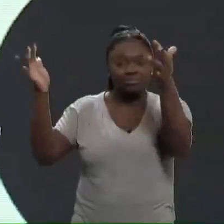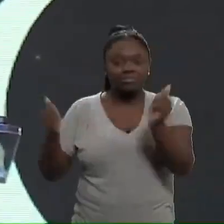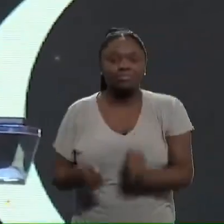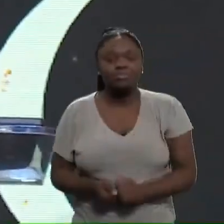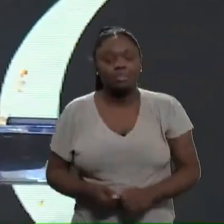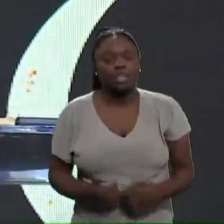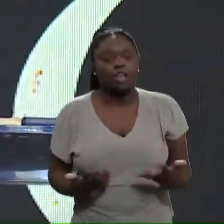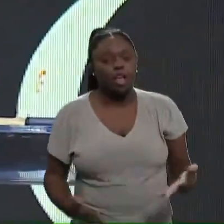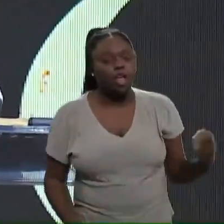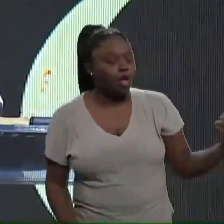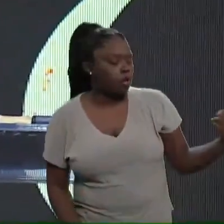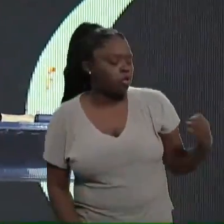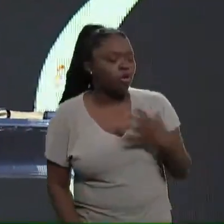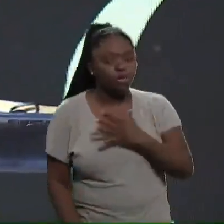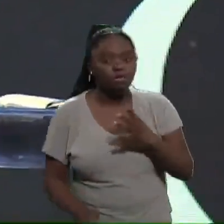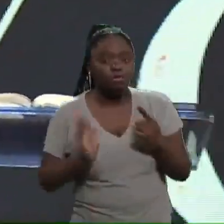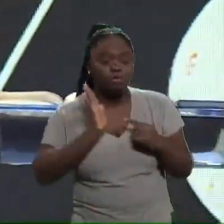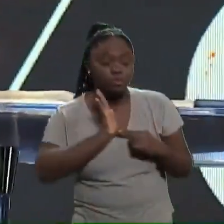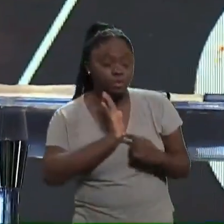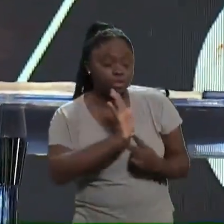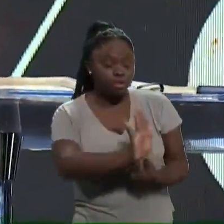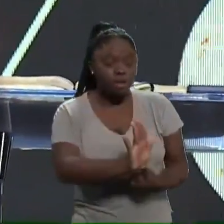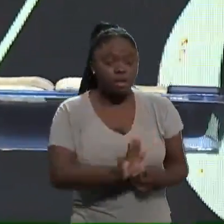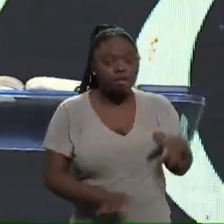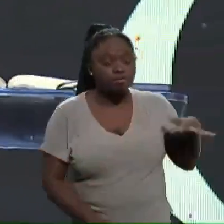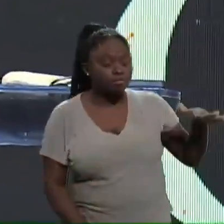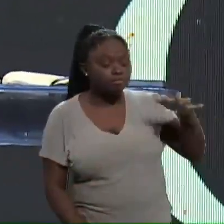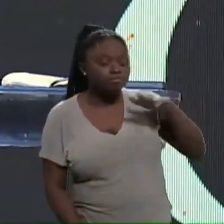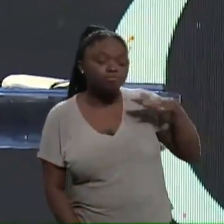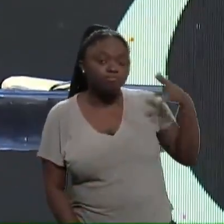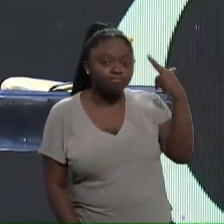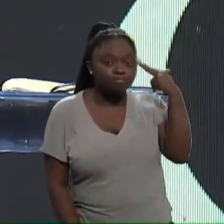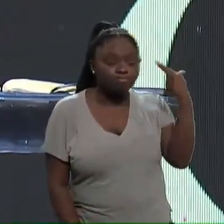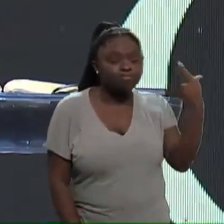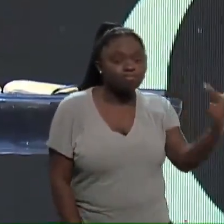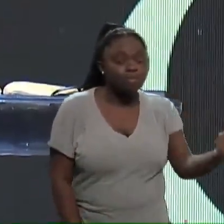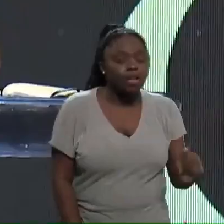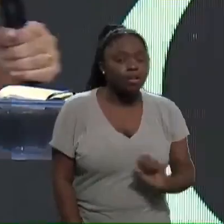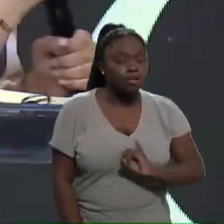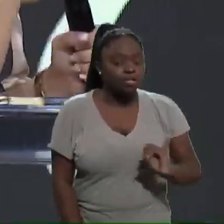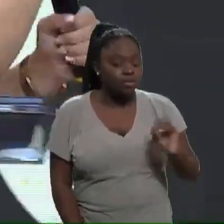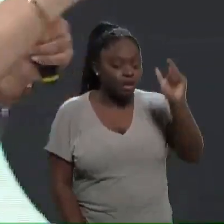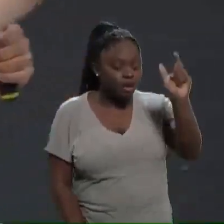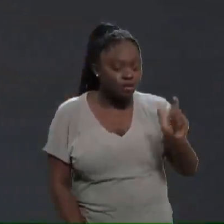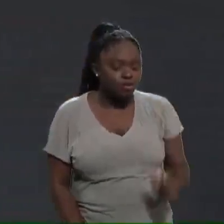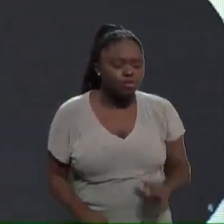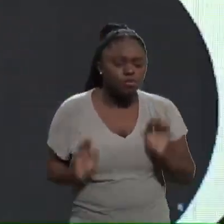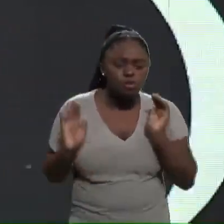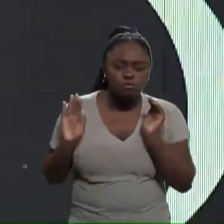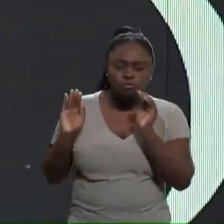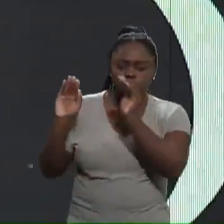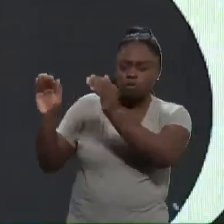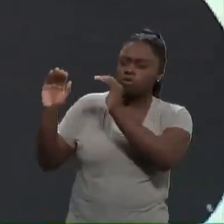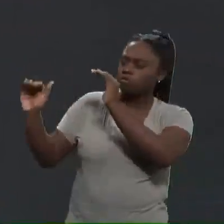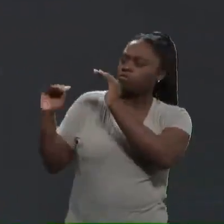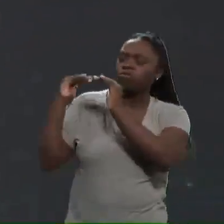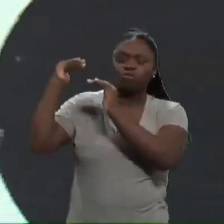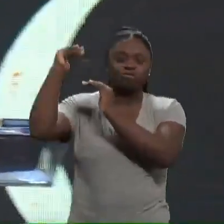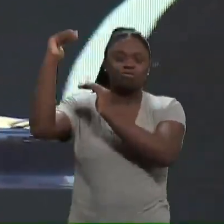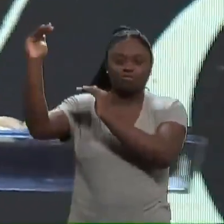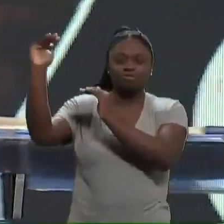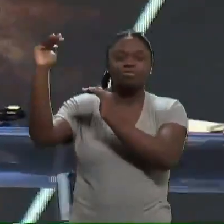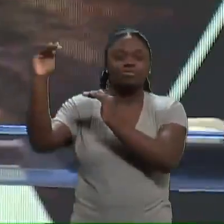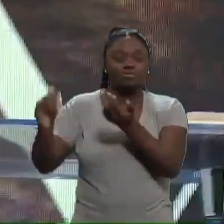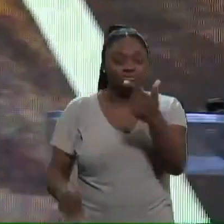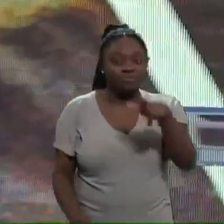novo. O novo se manifestará no natural para quem tiver um olhar no sobrenatural. Vou falar